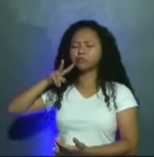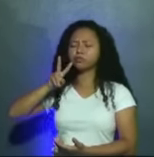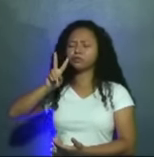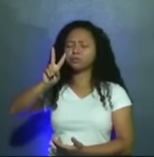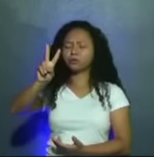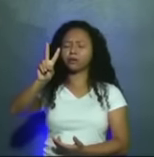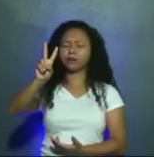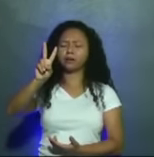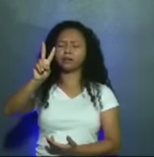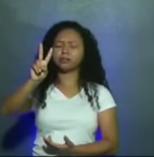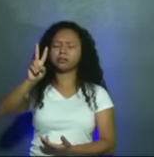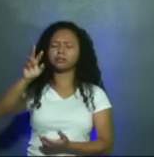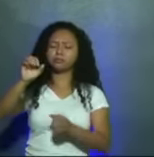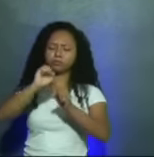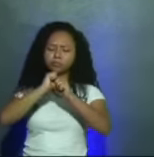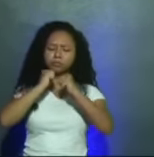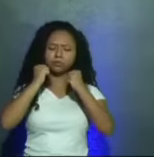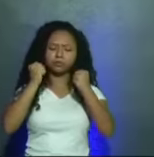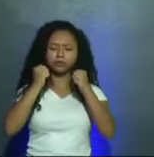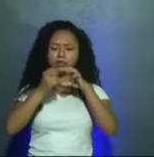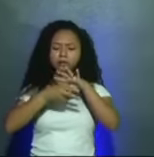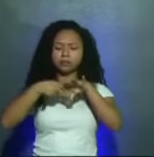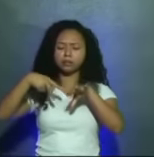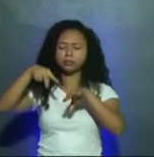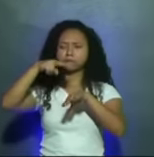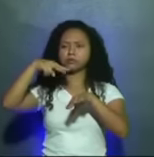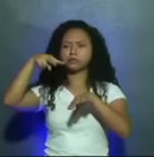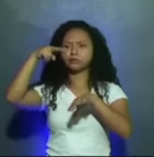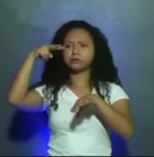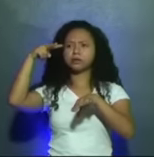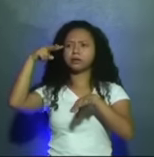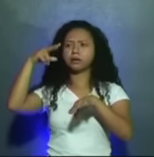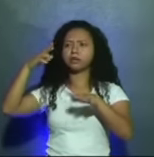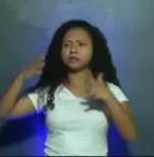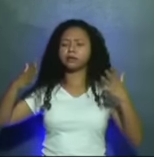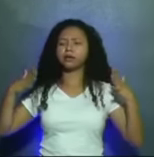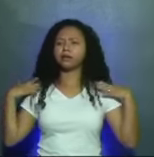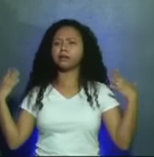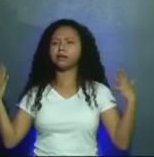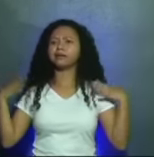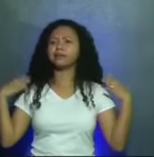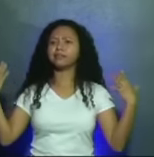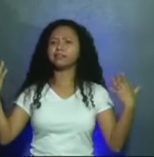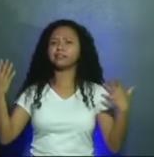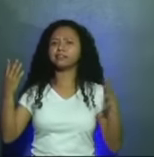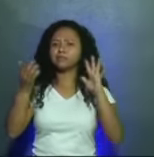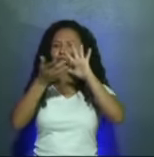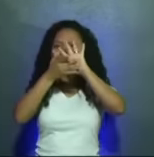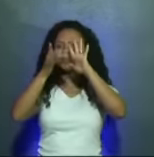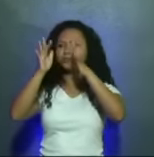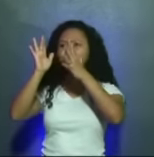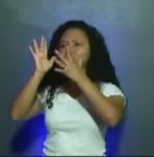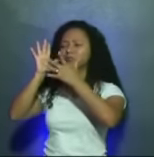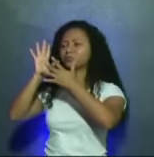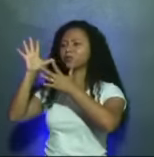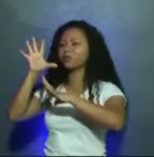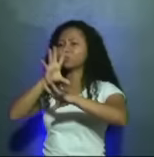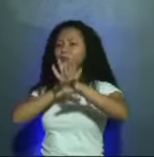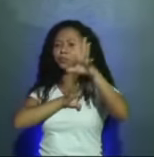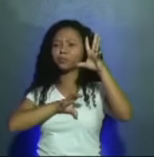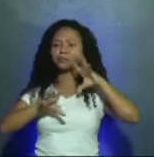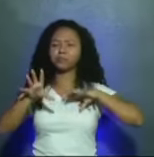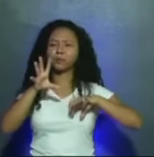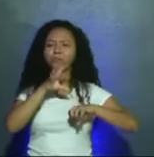nessa vitória do poder da ressurreição, na alegria de Jesus, no amor